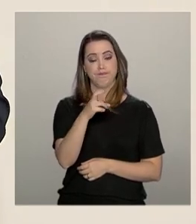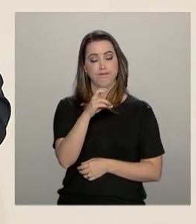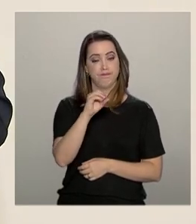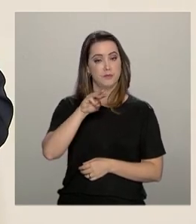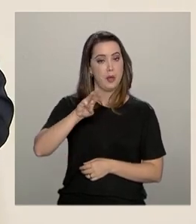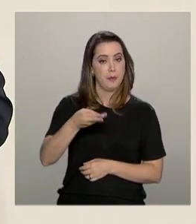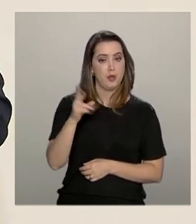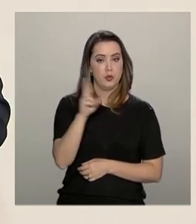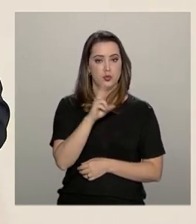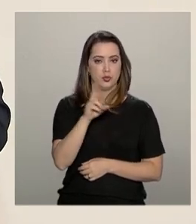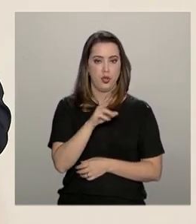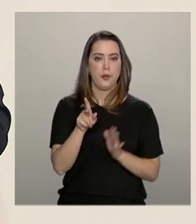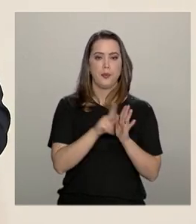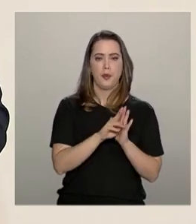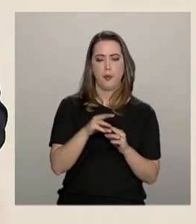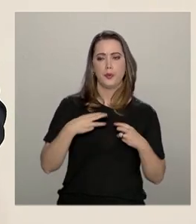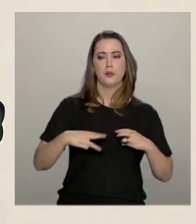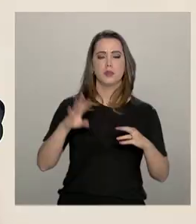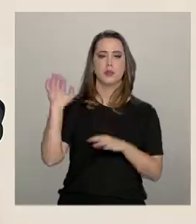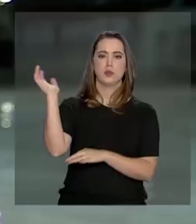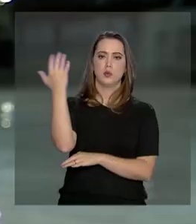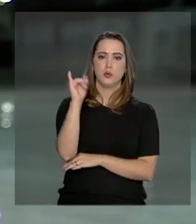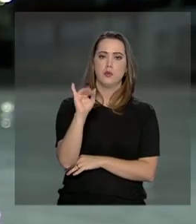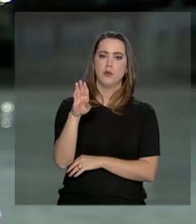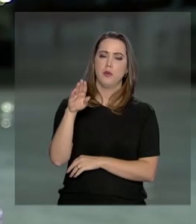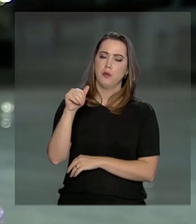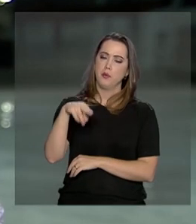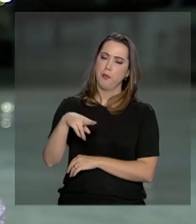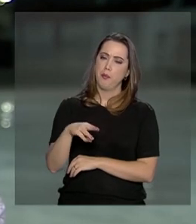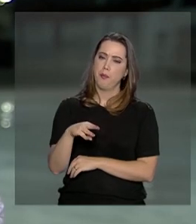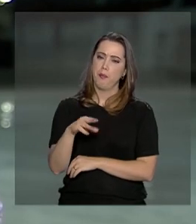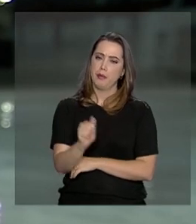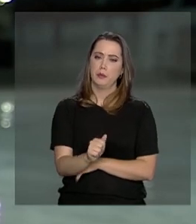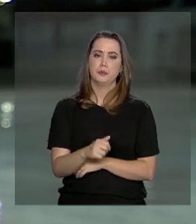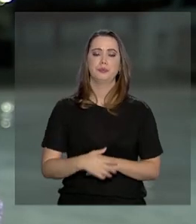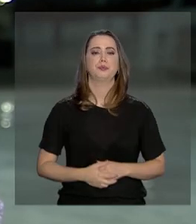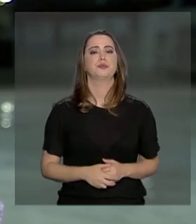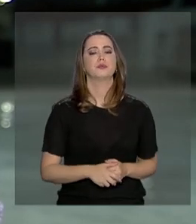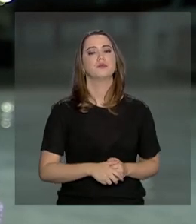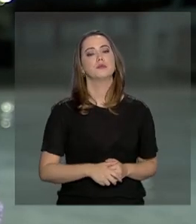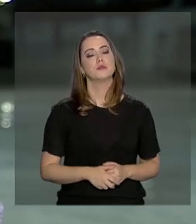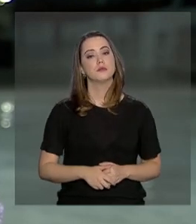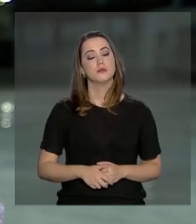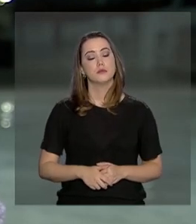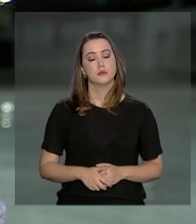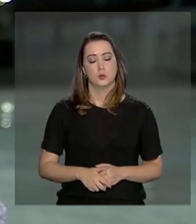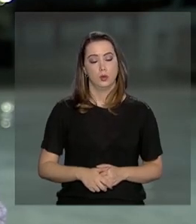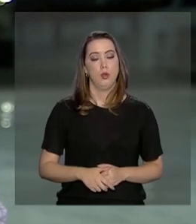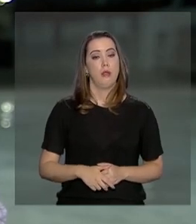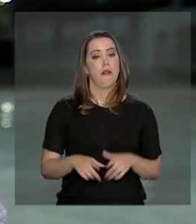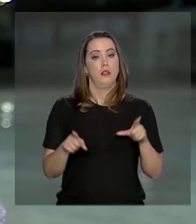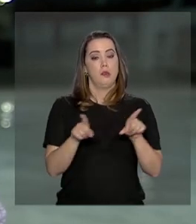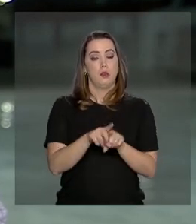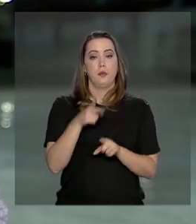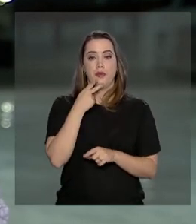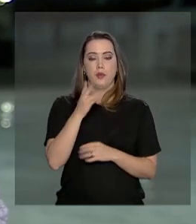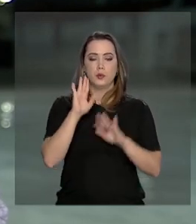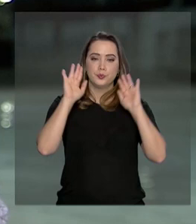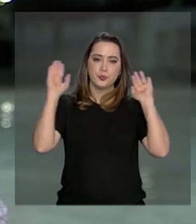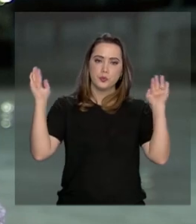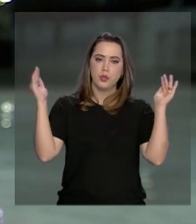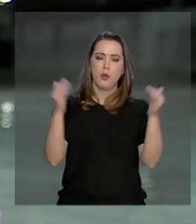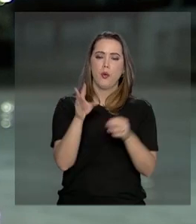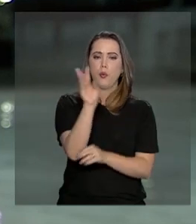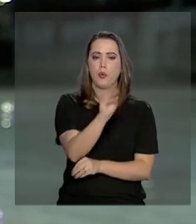R$ 250 milhões, pelo Ministério do Meio Ambiente e IBAMA. O porta-voz destacou ainda que a prioridade nesse momento é